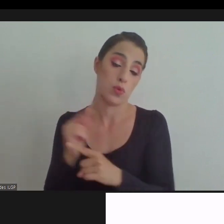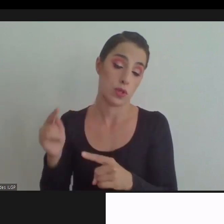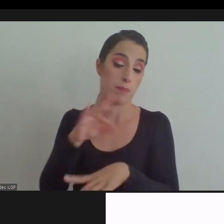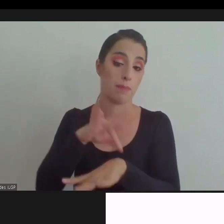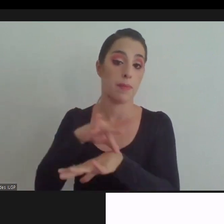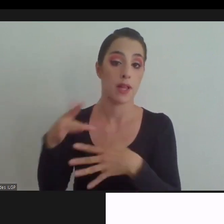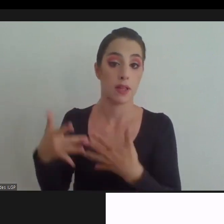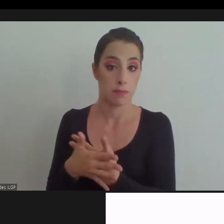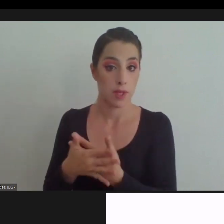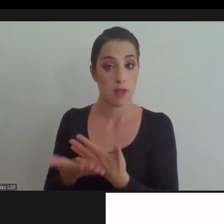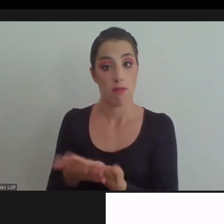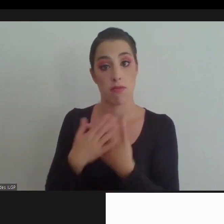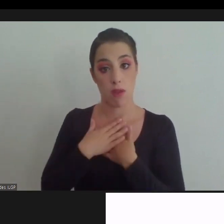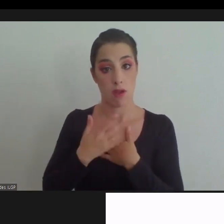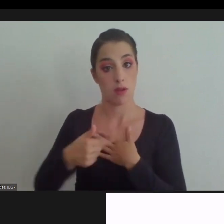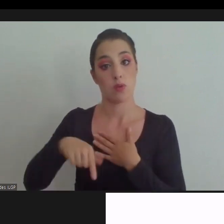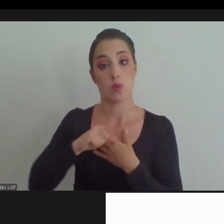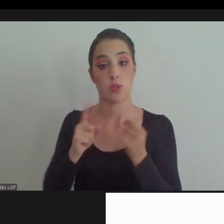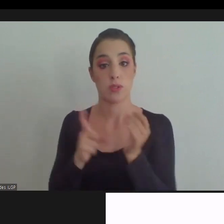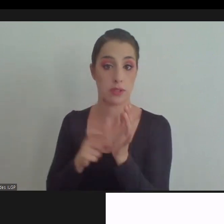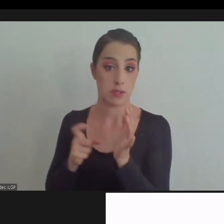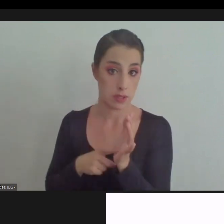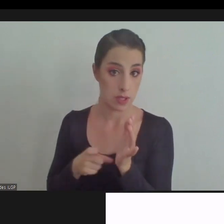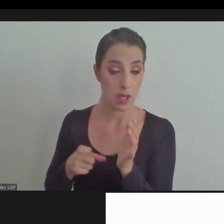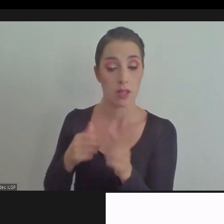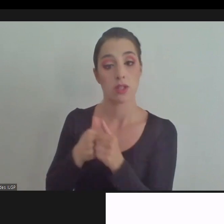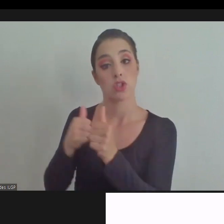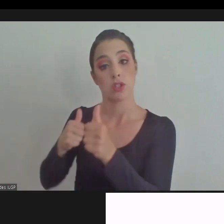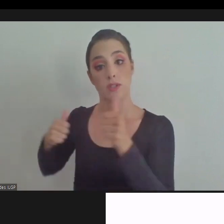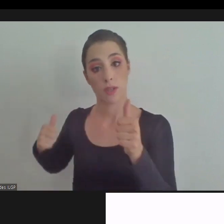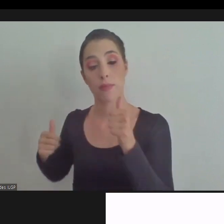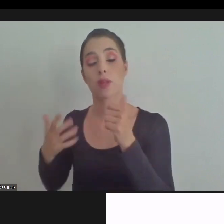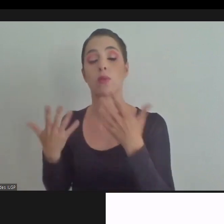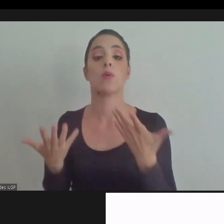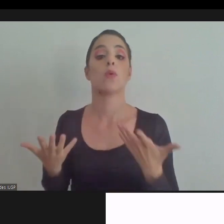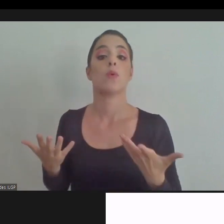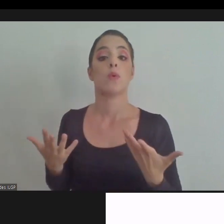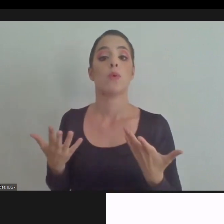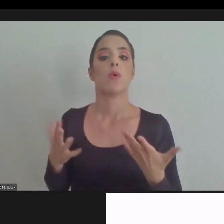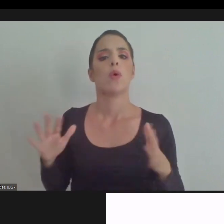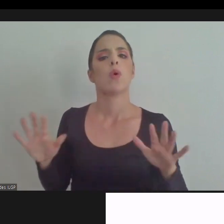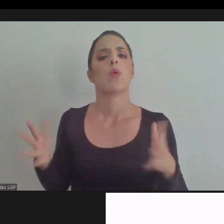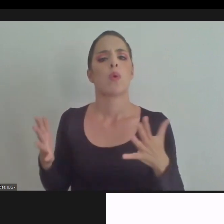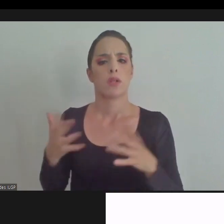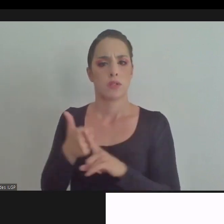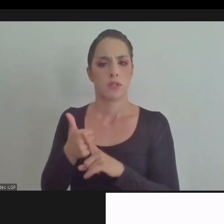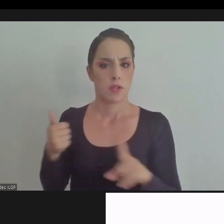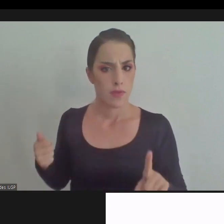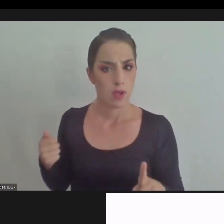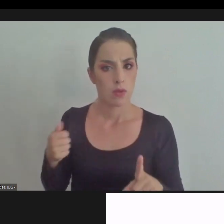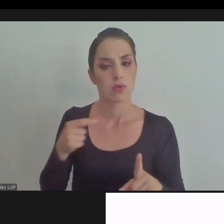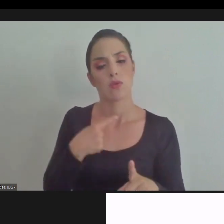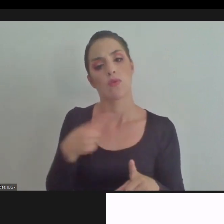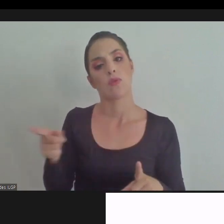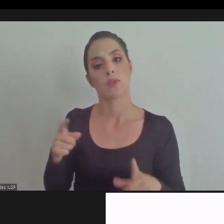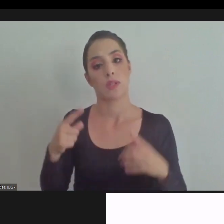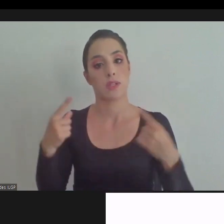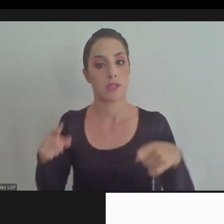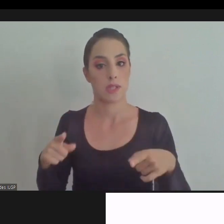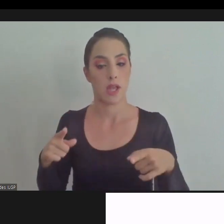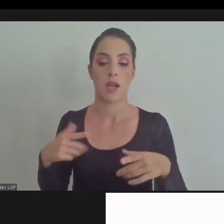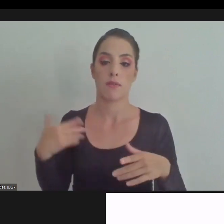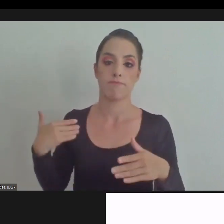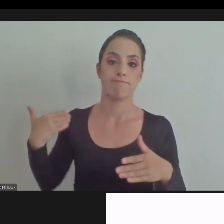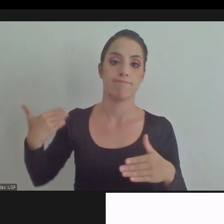pandemia a todos nos trouxe, não é? De distanciamento, quais foram os desafios que vocês tiveram que enfrentar à